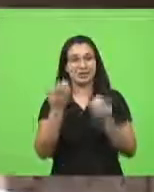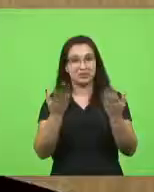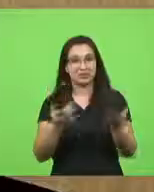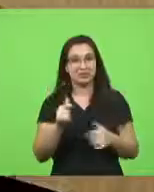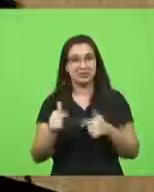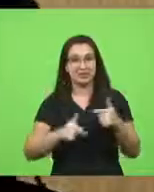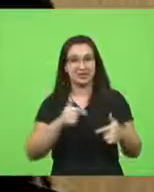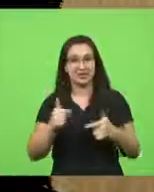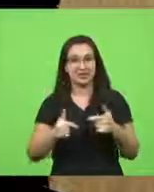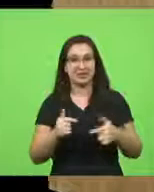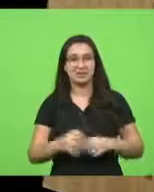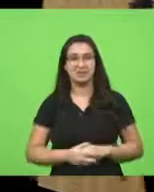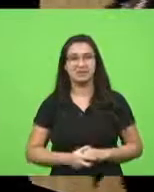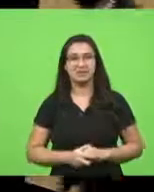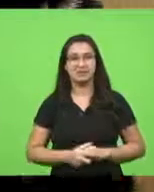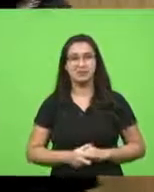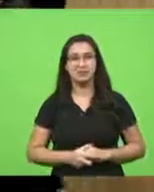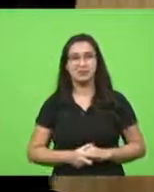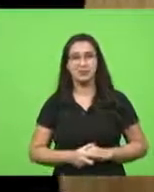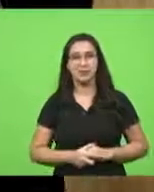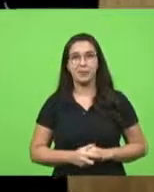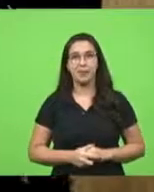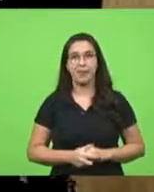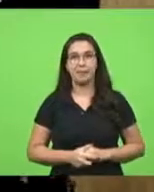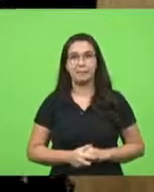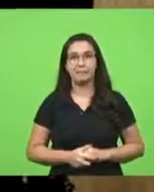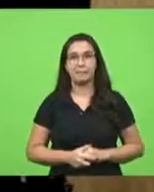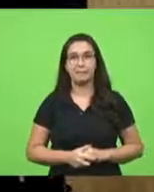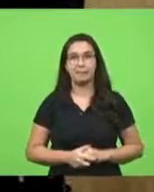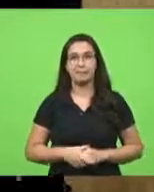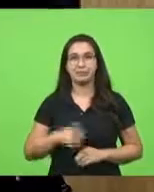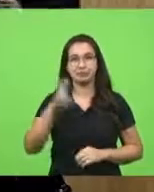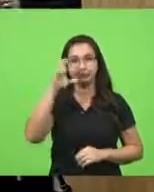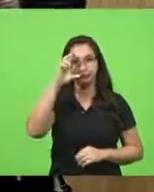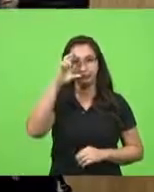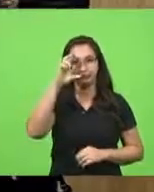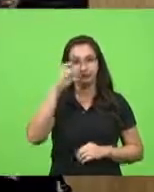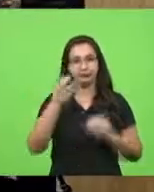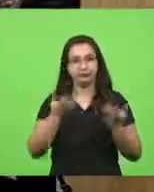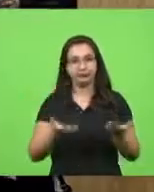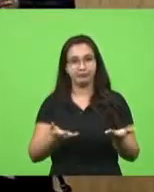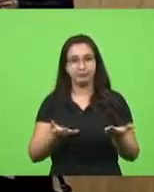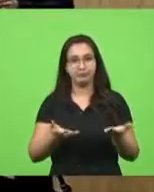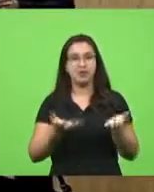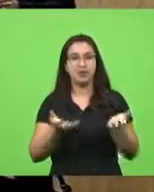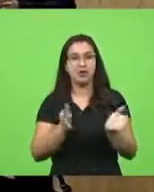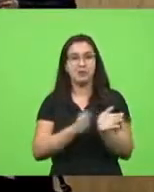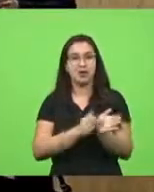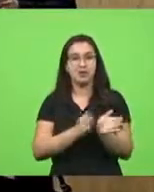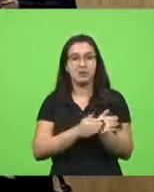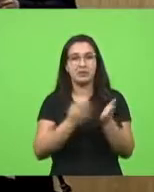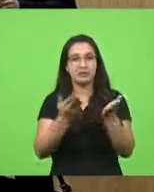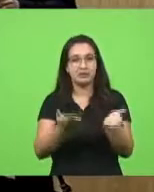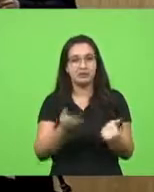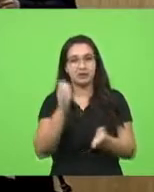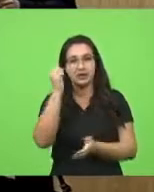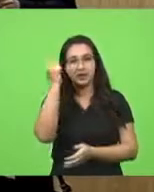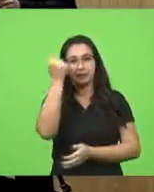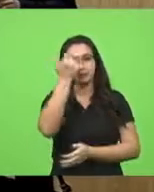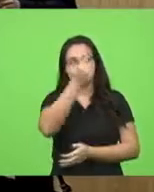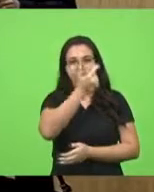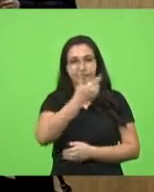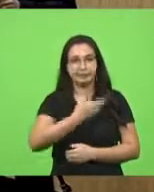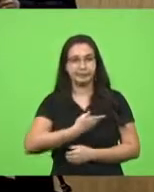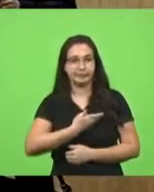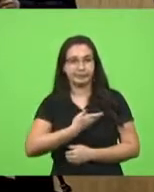Deputado Ricardo Alba. Senhor presidente, de uma forma bem breve, quero parabenizar o agora secretário, nosso amigo, colega, deputado